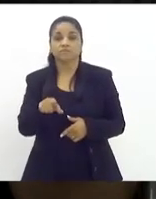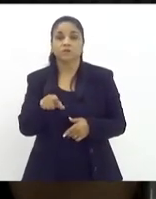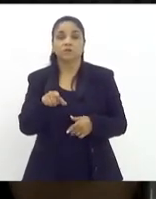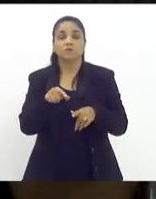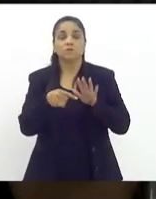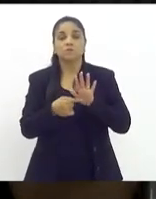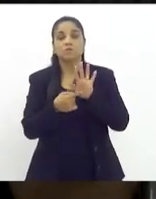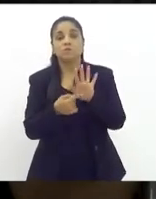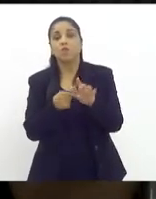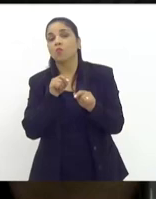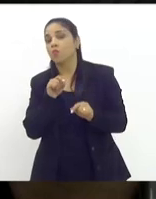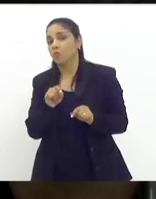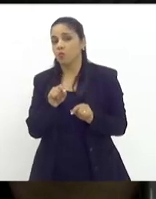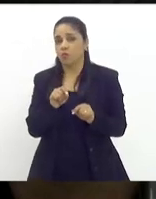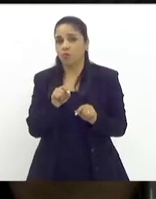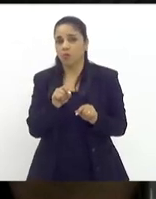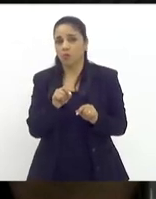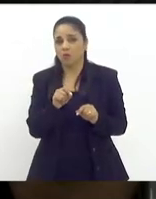foi inclusive